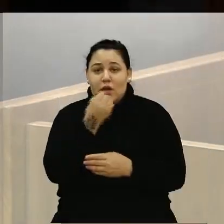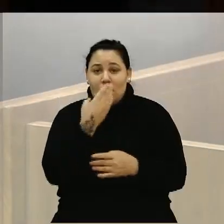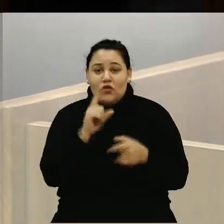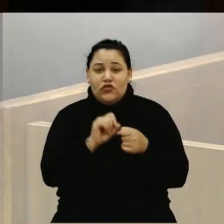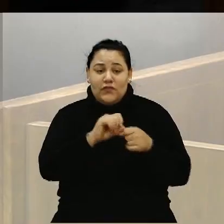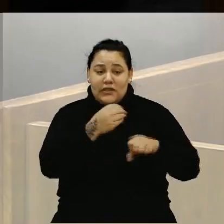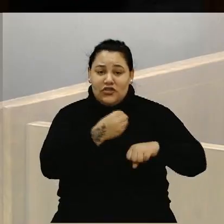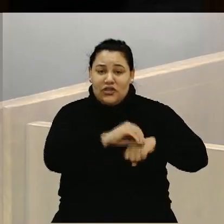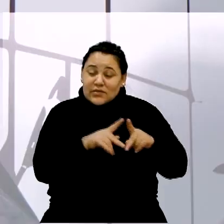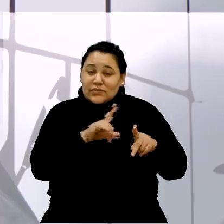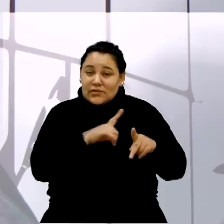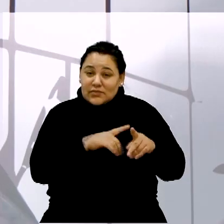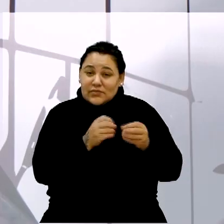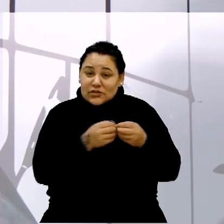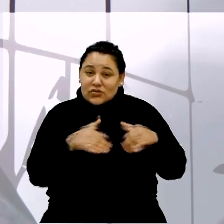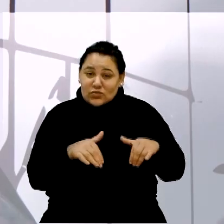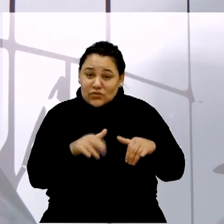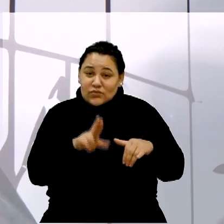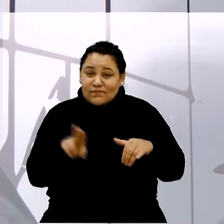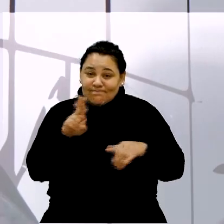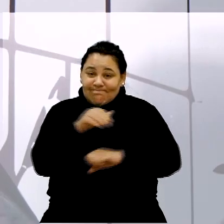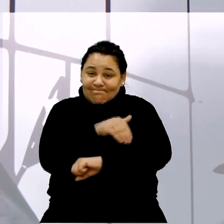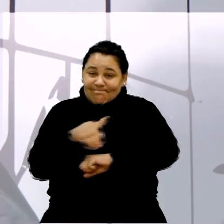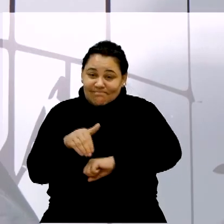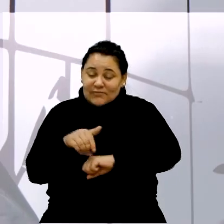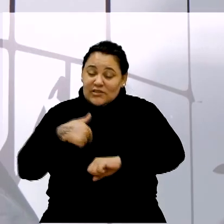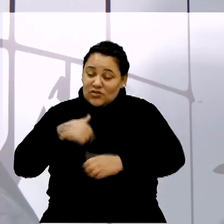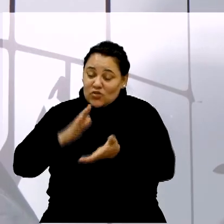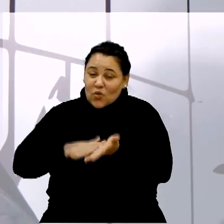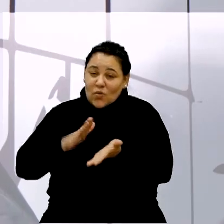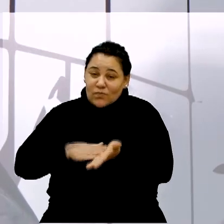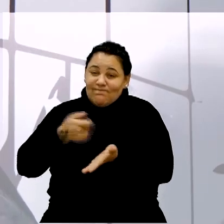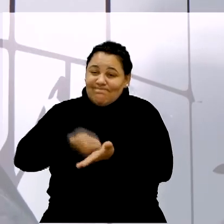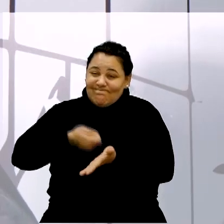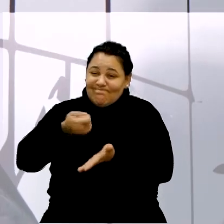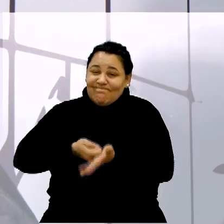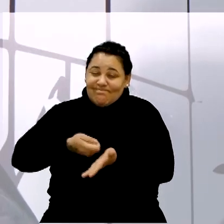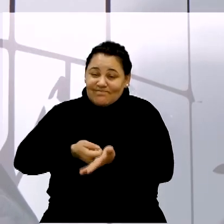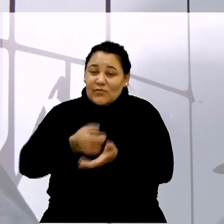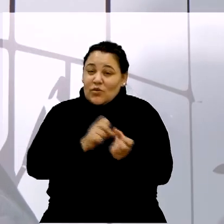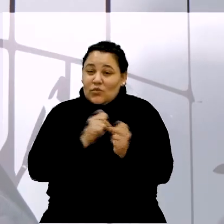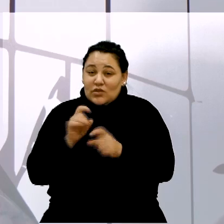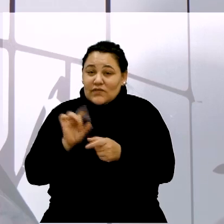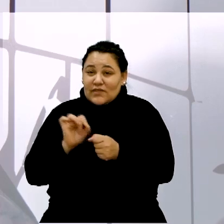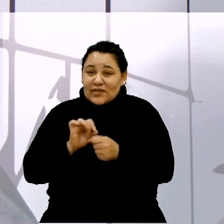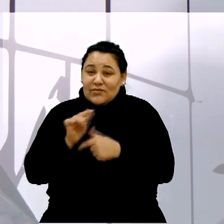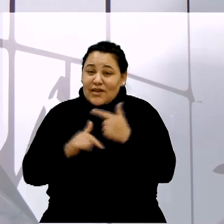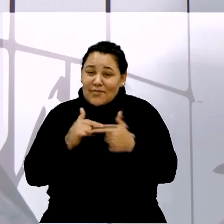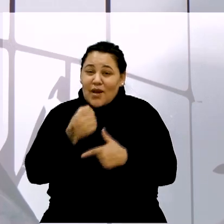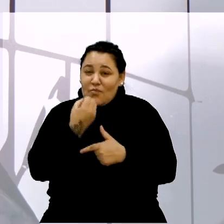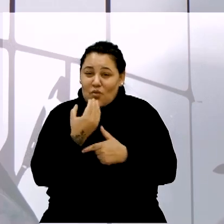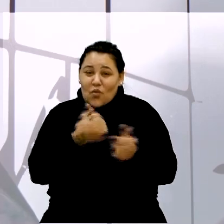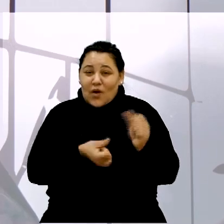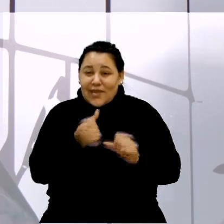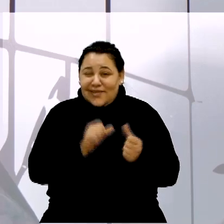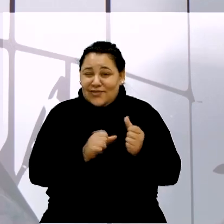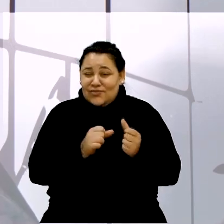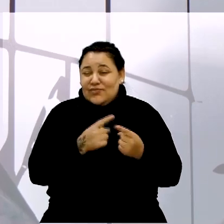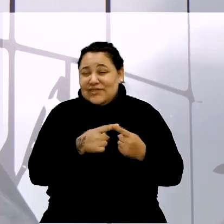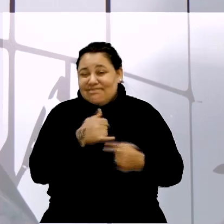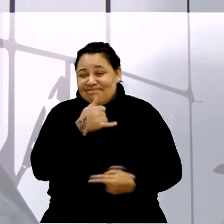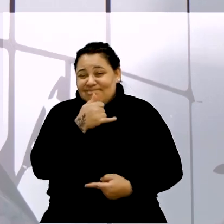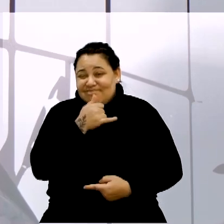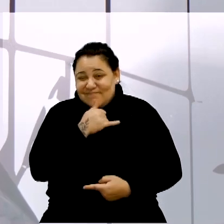algumas vias da cidade. E a gente vem cobrando insistentemente para que possa fazer, mas um serviço bem feito, que infelizmente